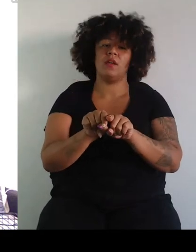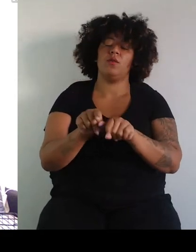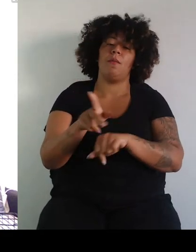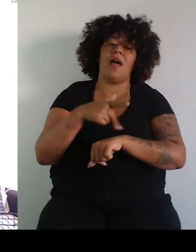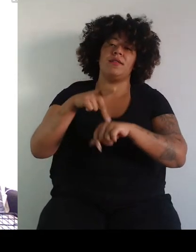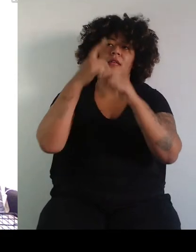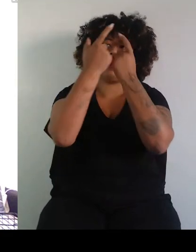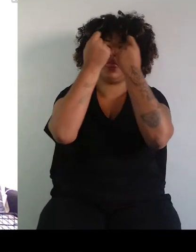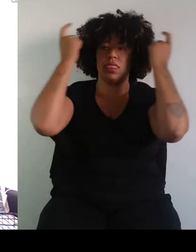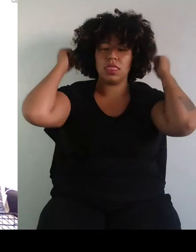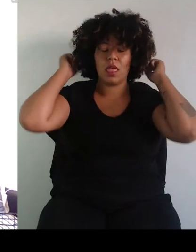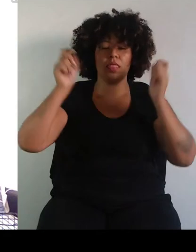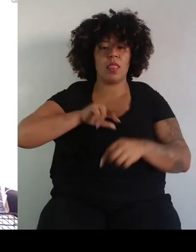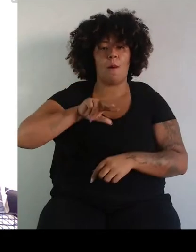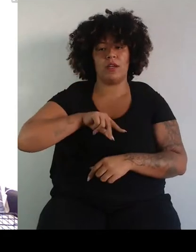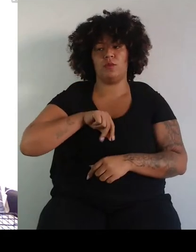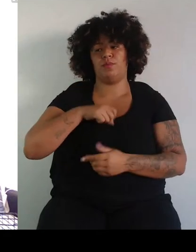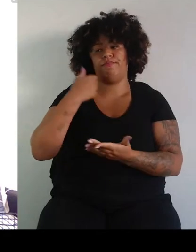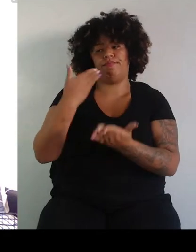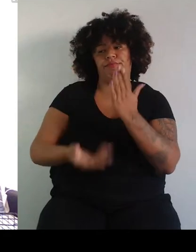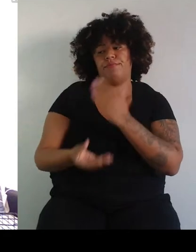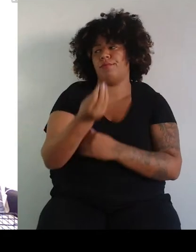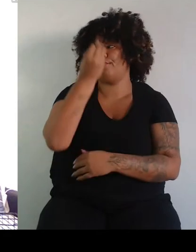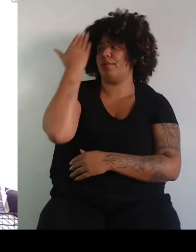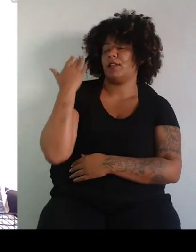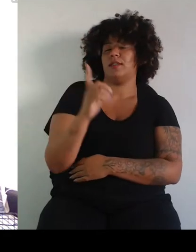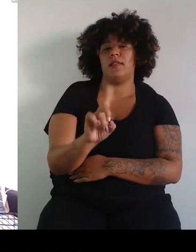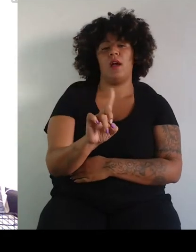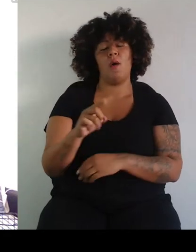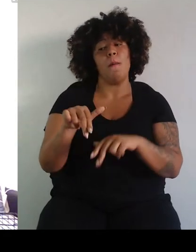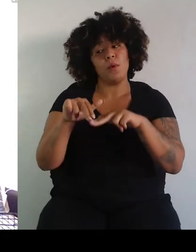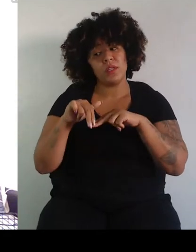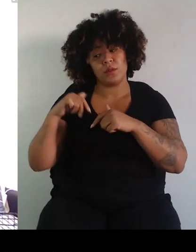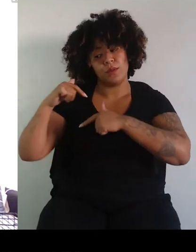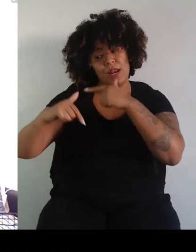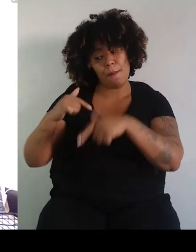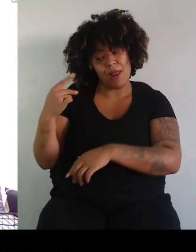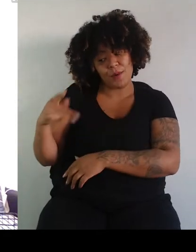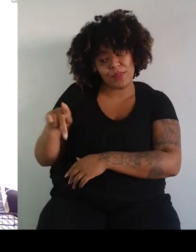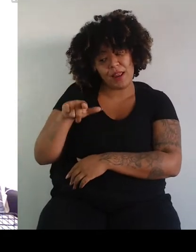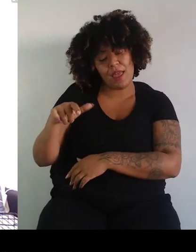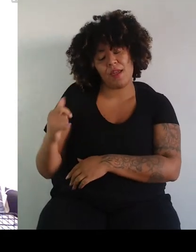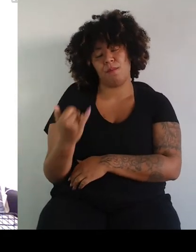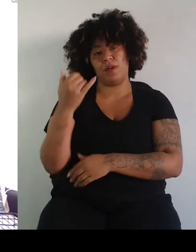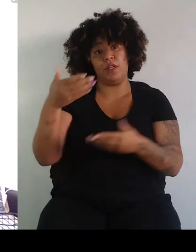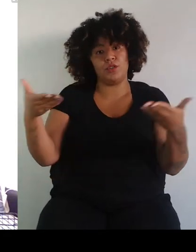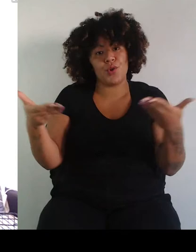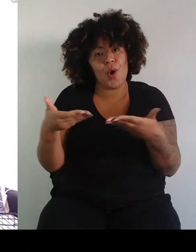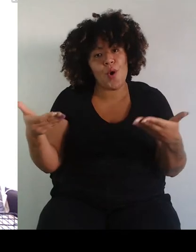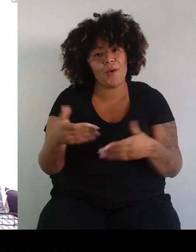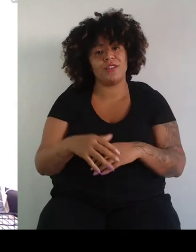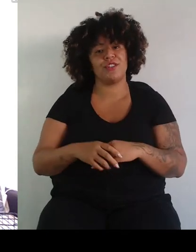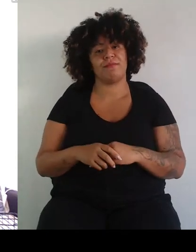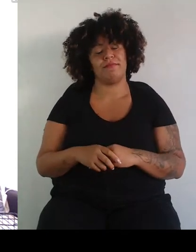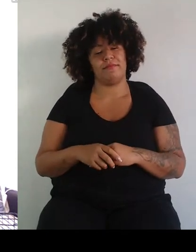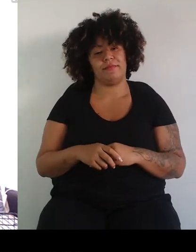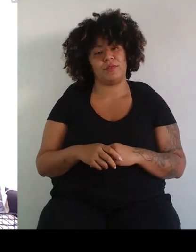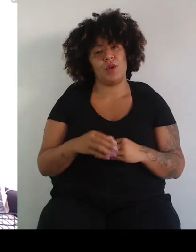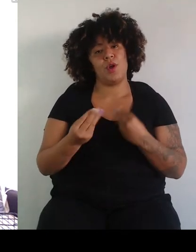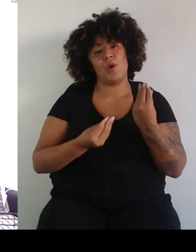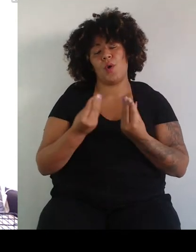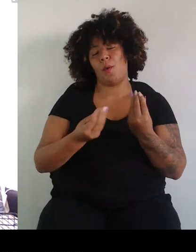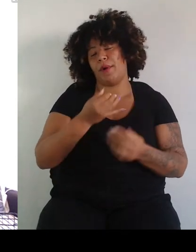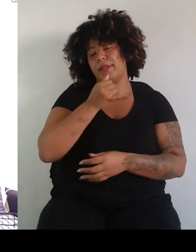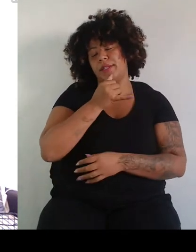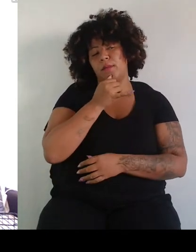desaparecer por isso o trabalho dele continua sendo relevante hoje como Talvez o trabalho de